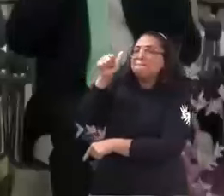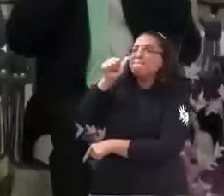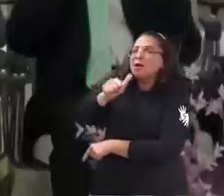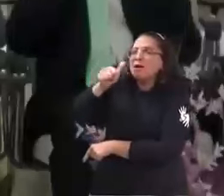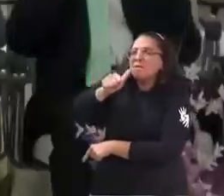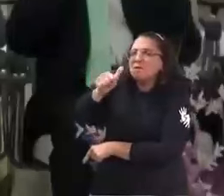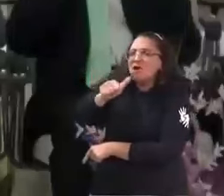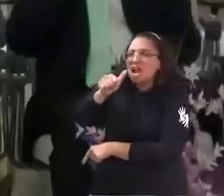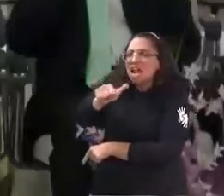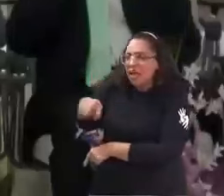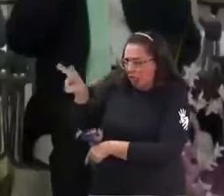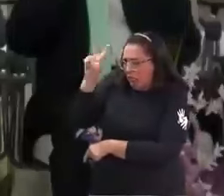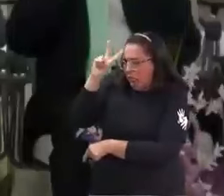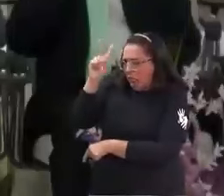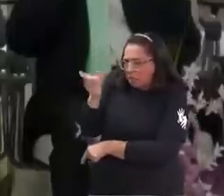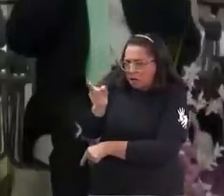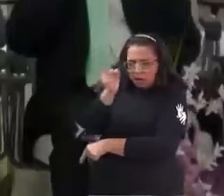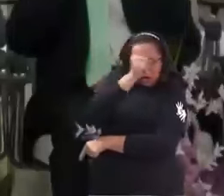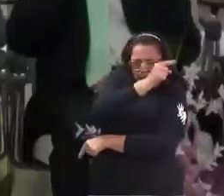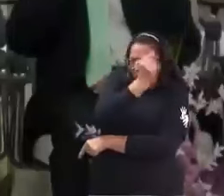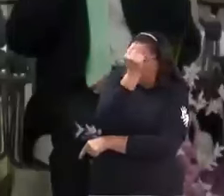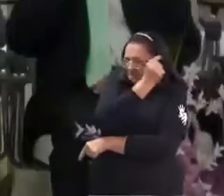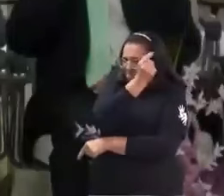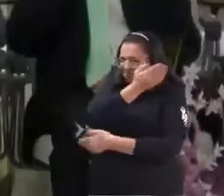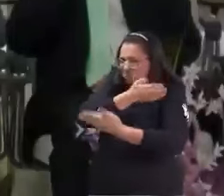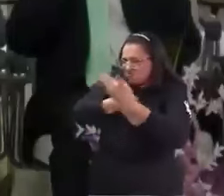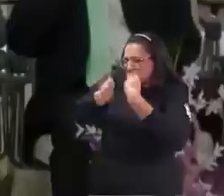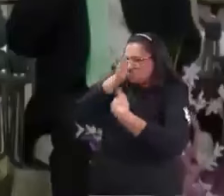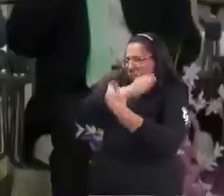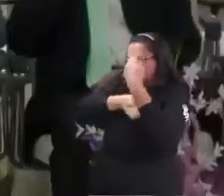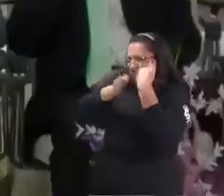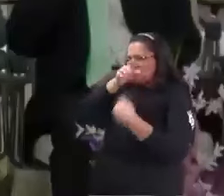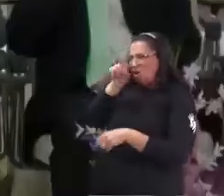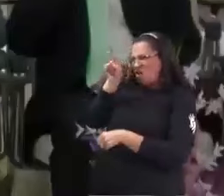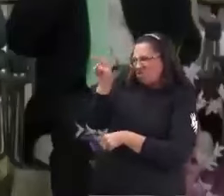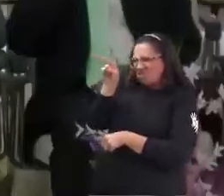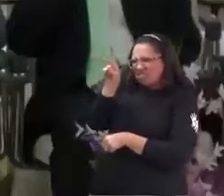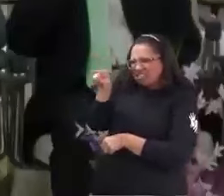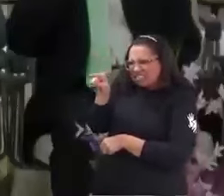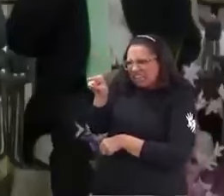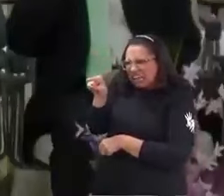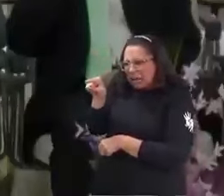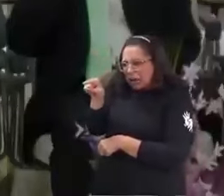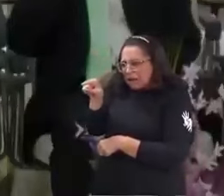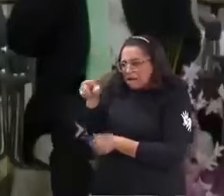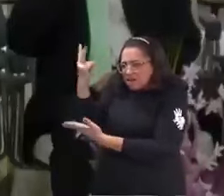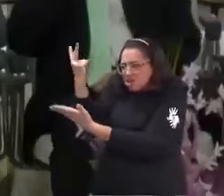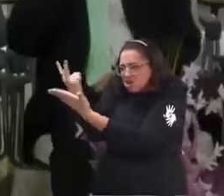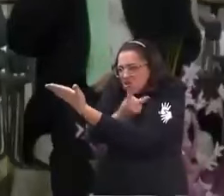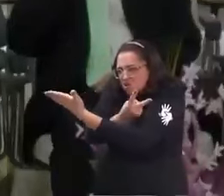fraca porque a culpa tava lá foi você que fez